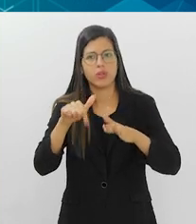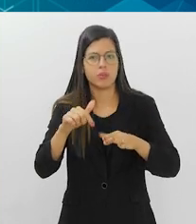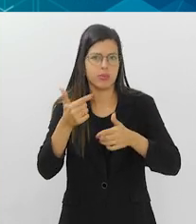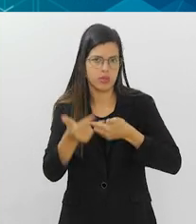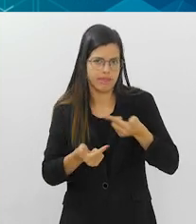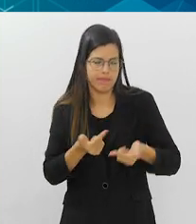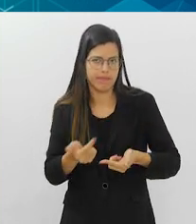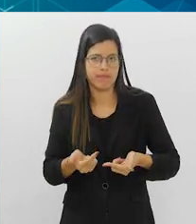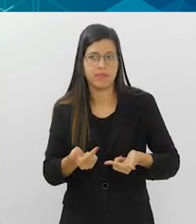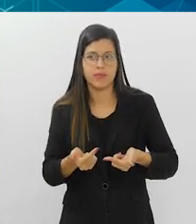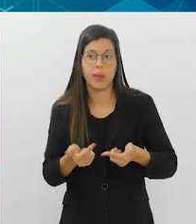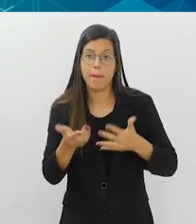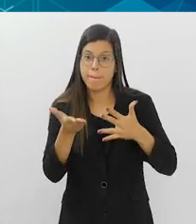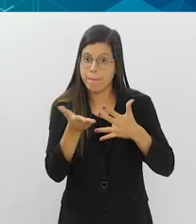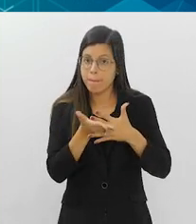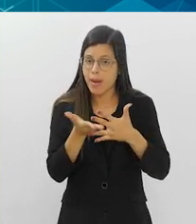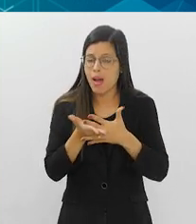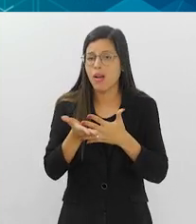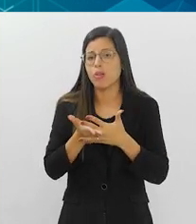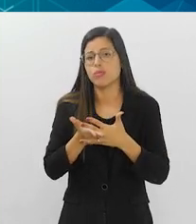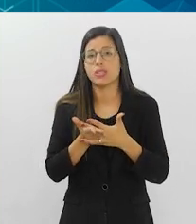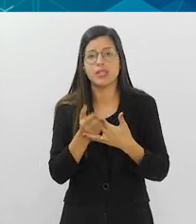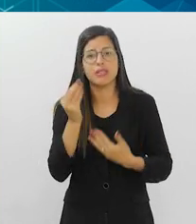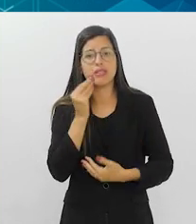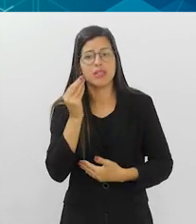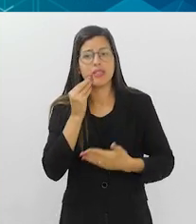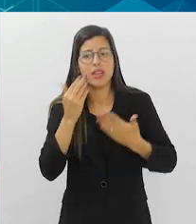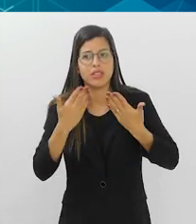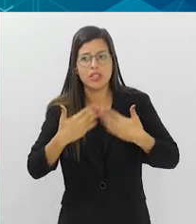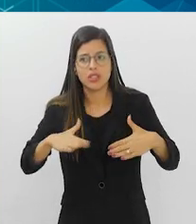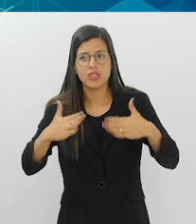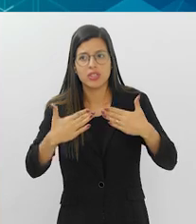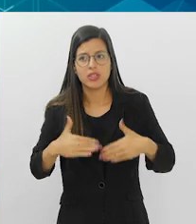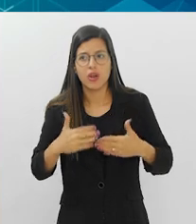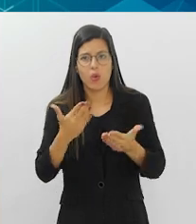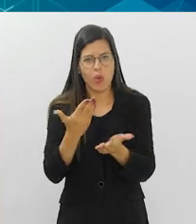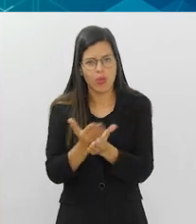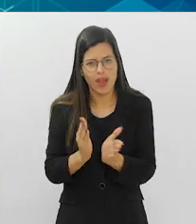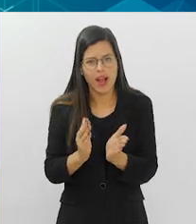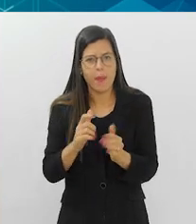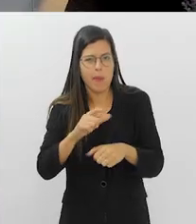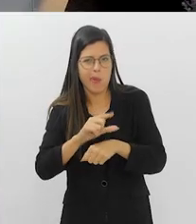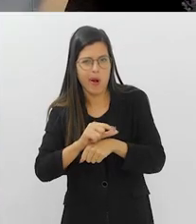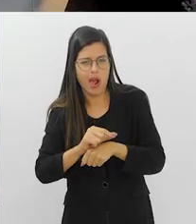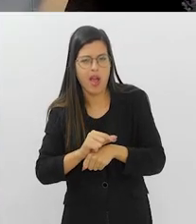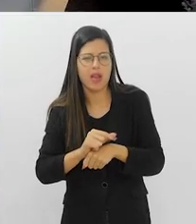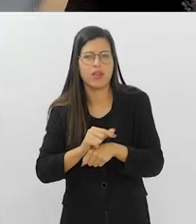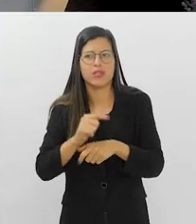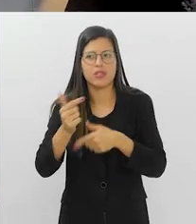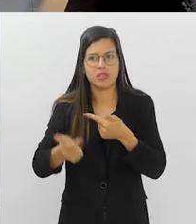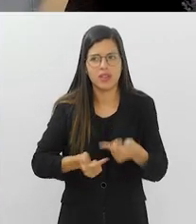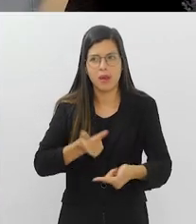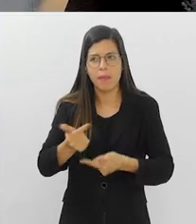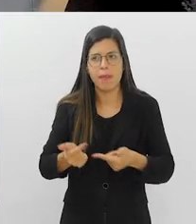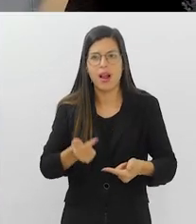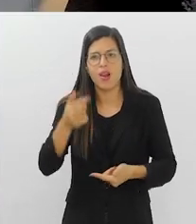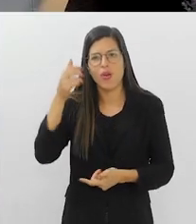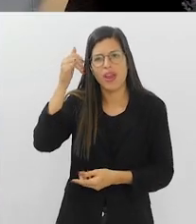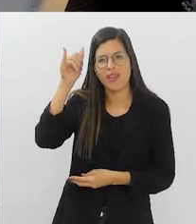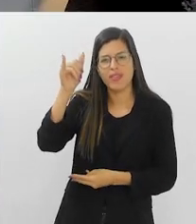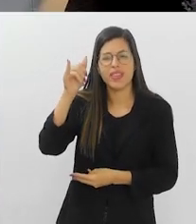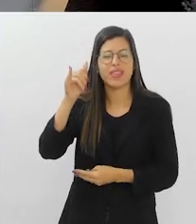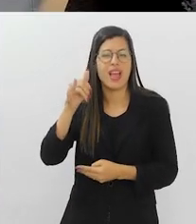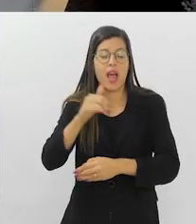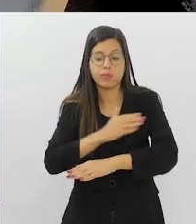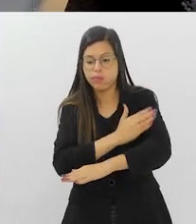disponíveis para o trabalhador. Pausas, tentar descansar quando acaba esse turno de trabalho. Então, evitar estar